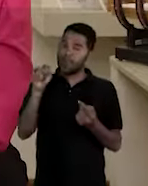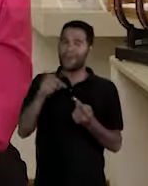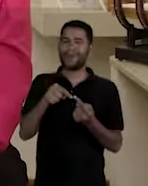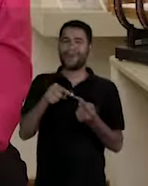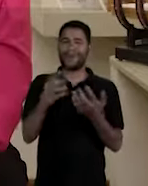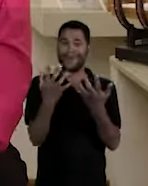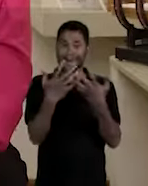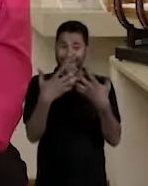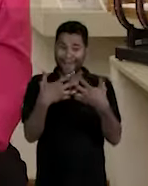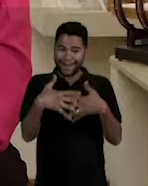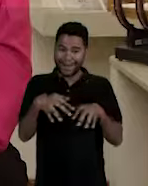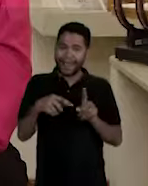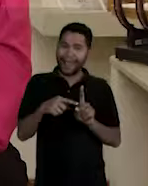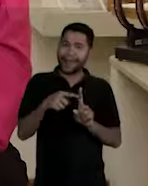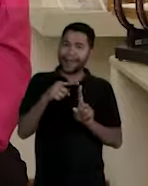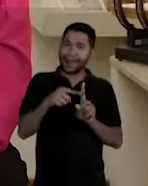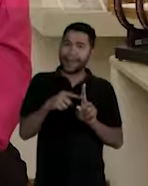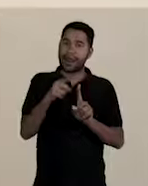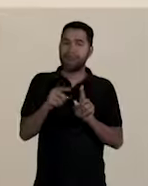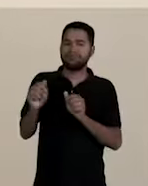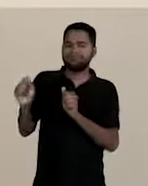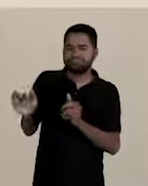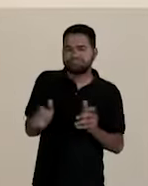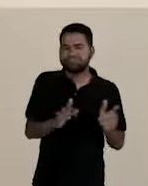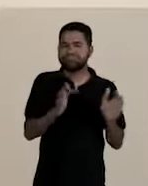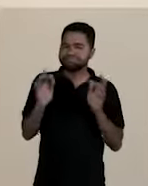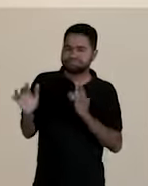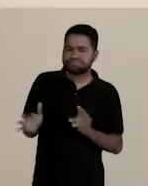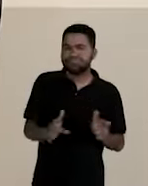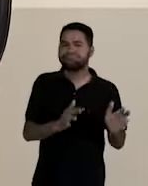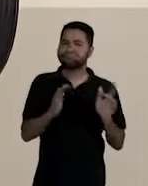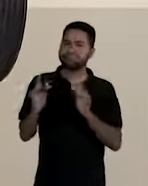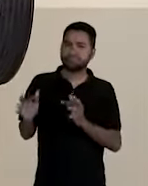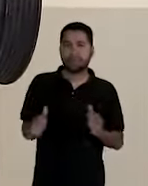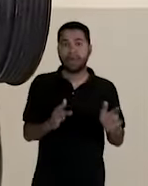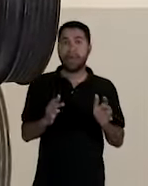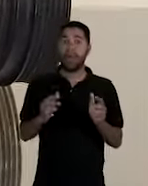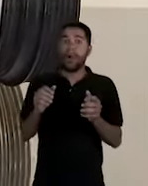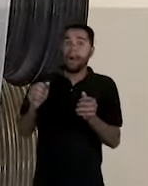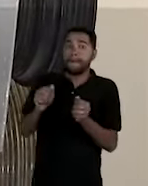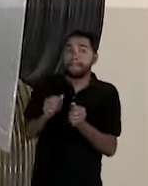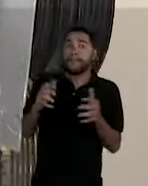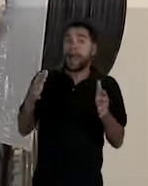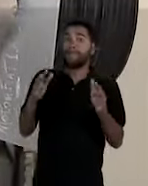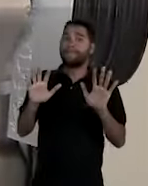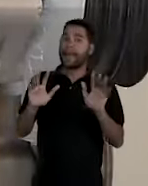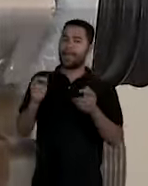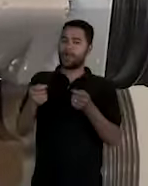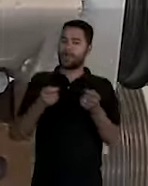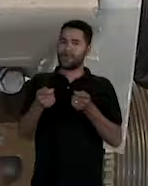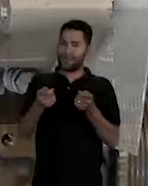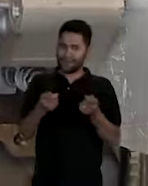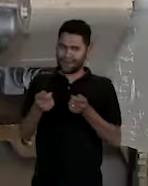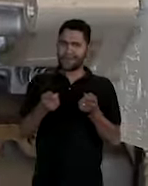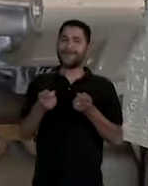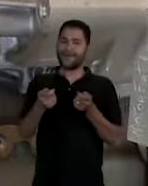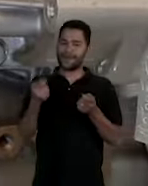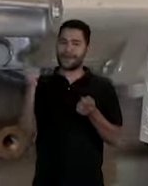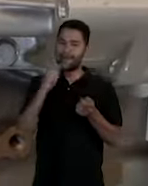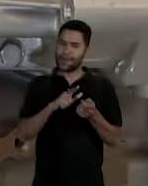você disse, que é trabalhar em ciclo, é eu fazer uma explosão controlada, de modo que eu